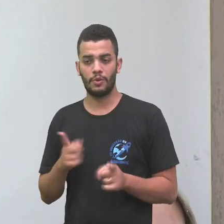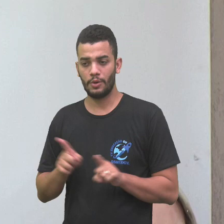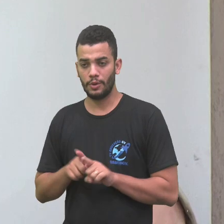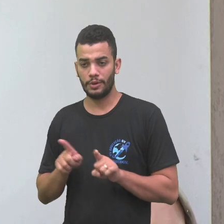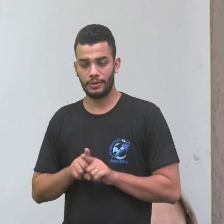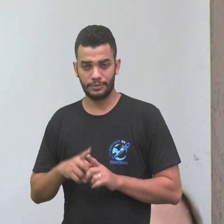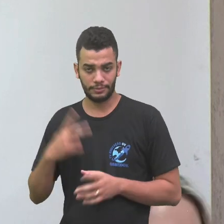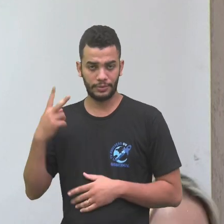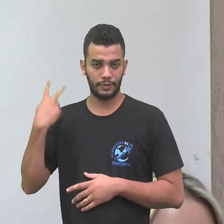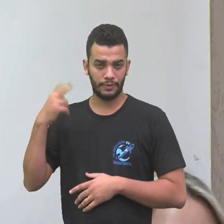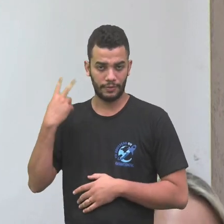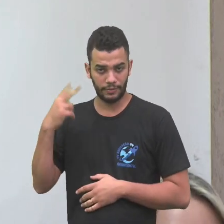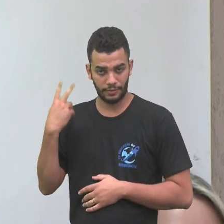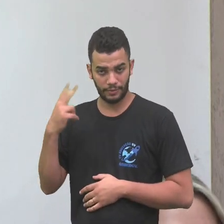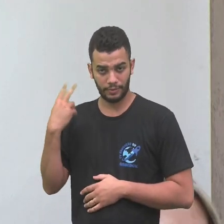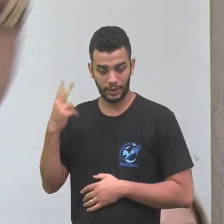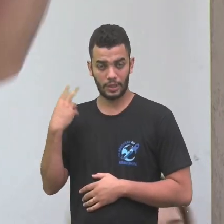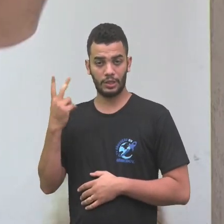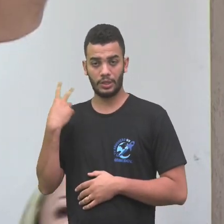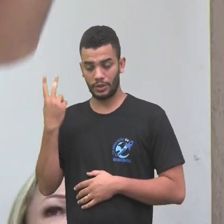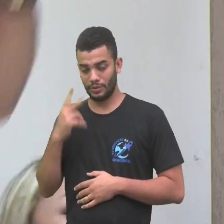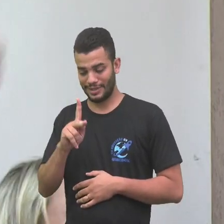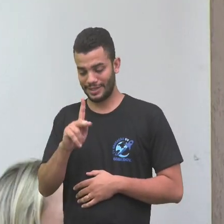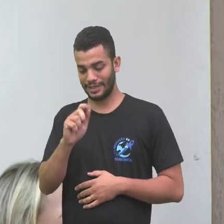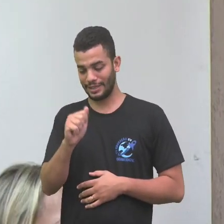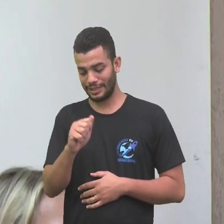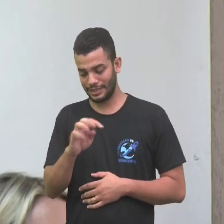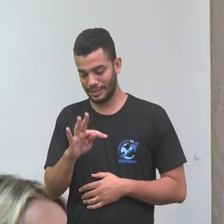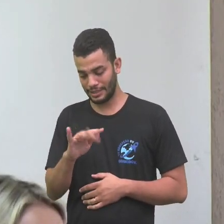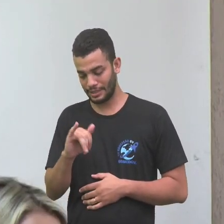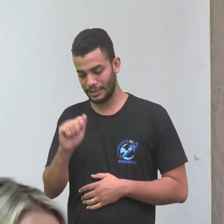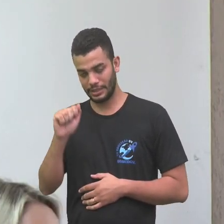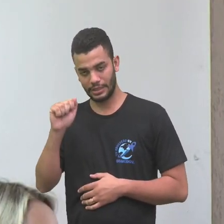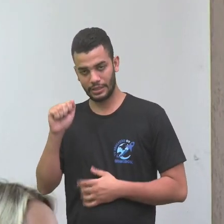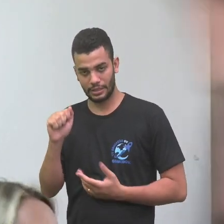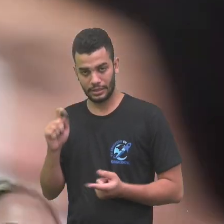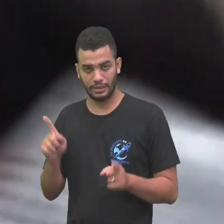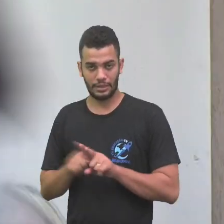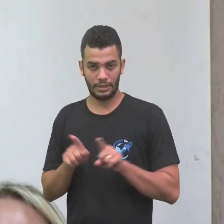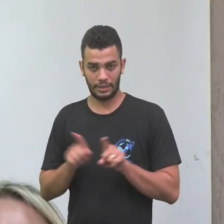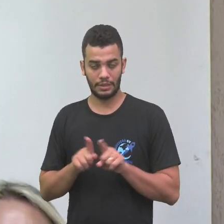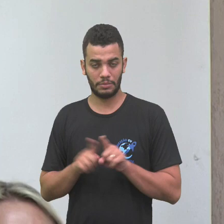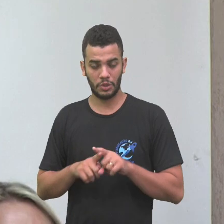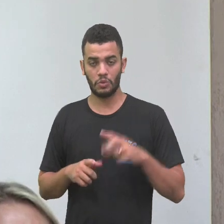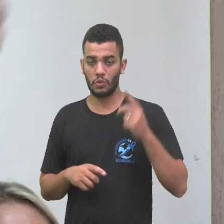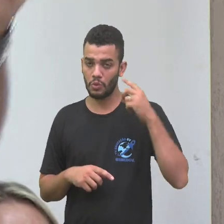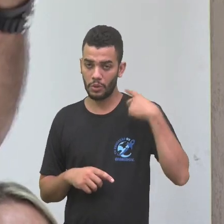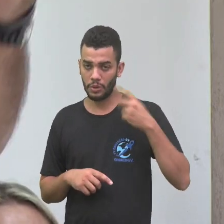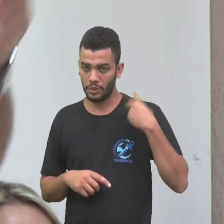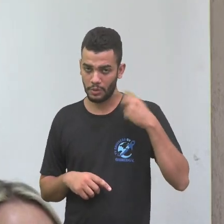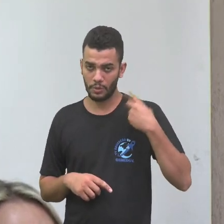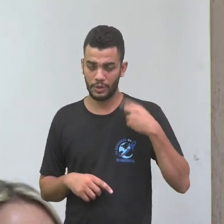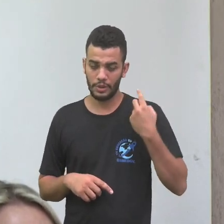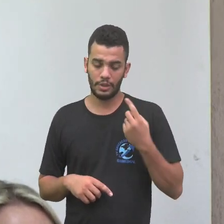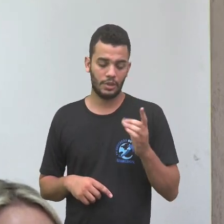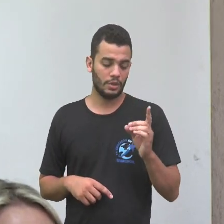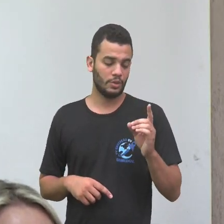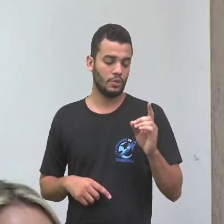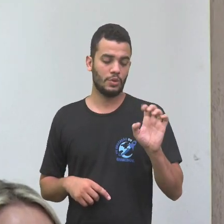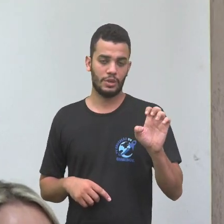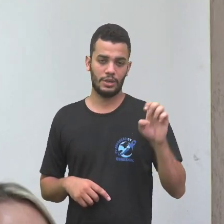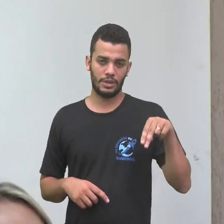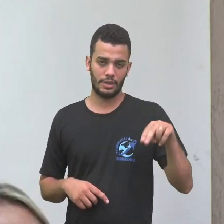também parece que o Jacques também representando o deputado Enes Cândido. Bosco, nosso ouvidor,